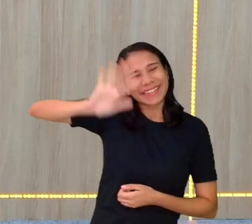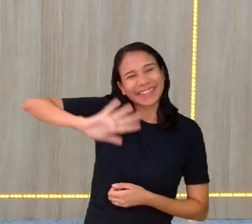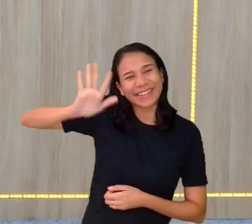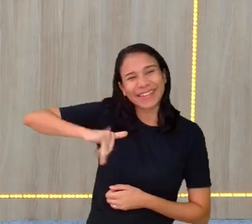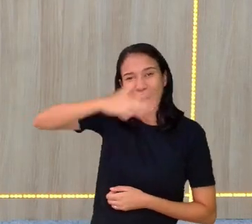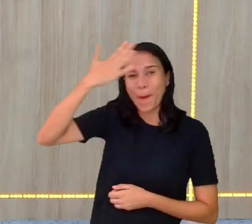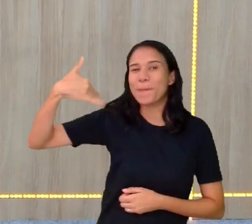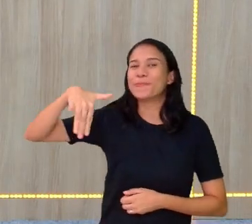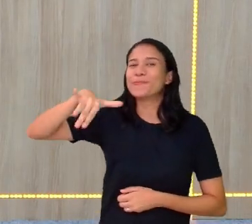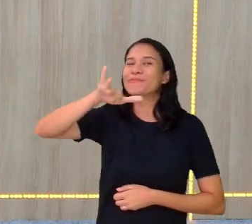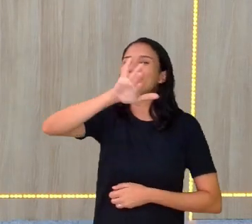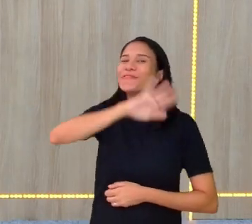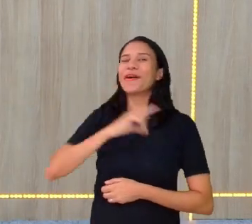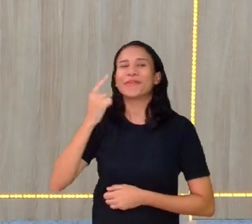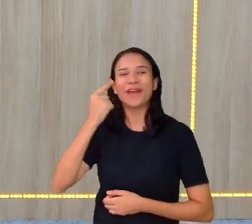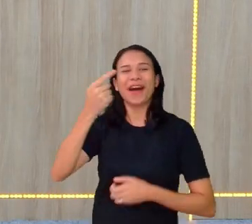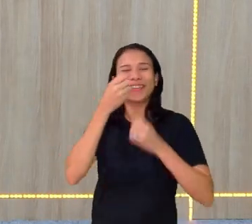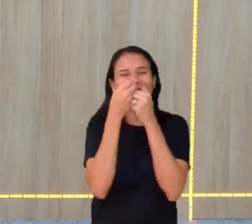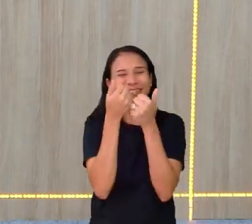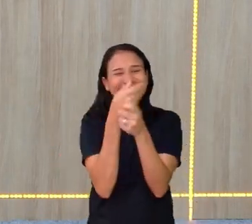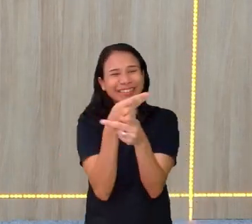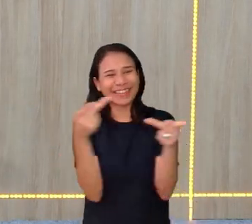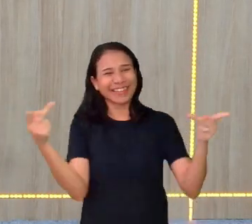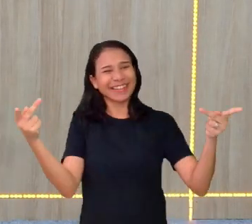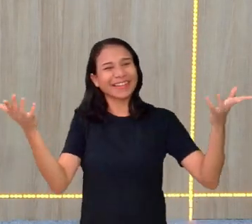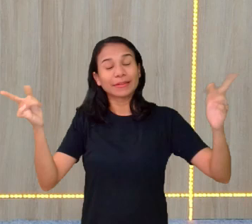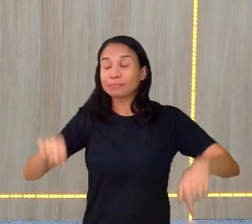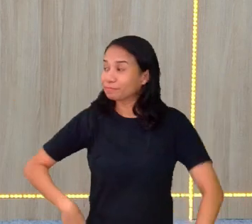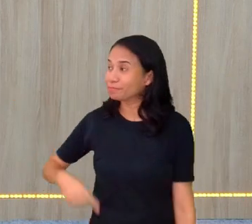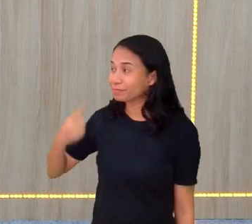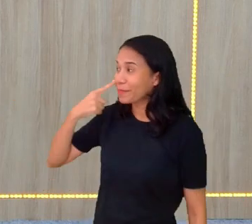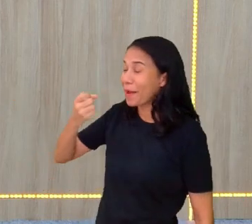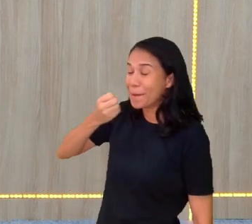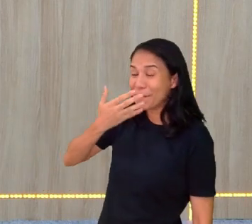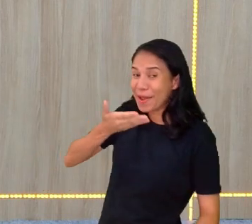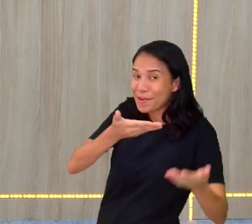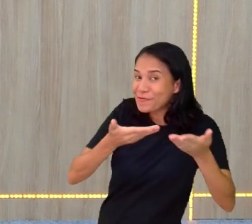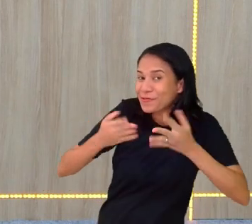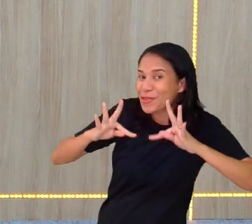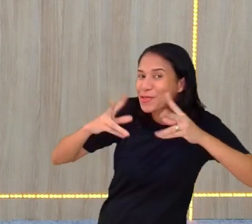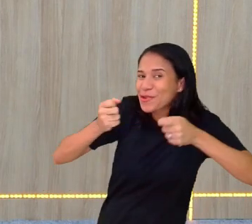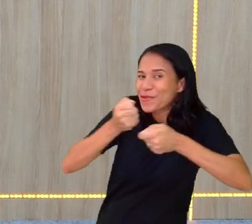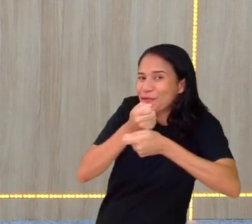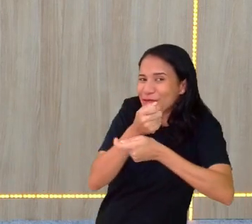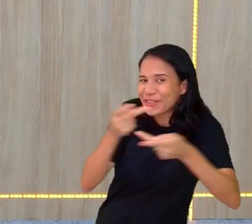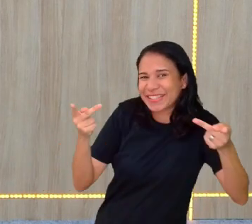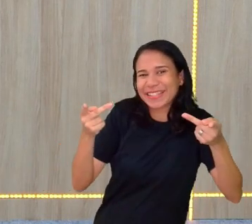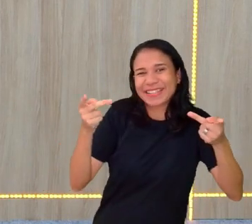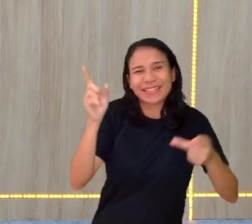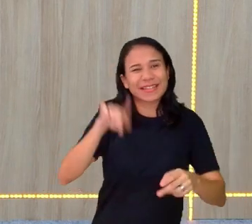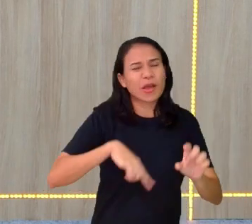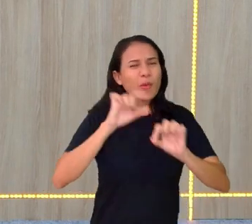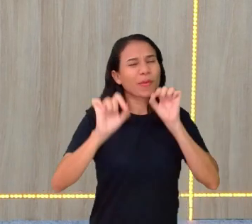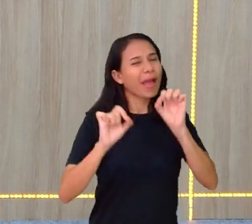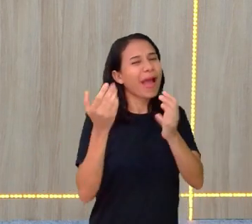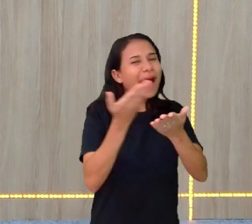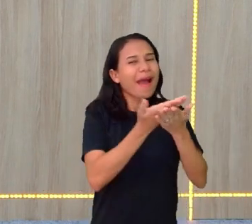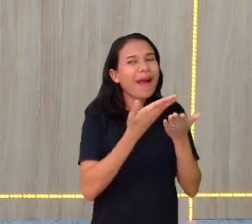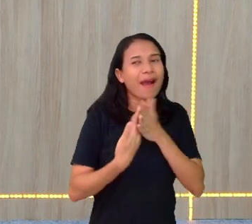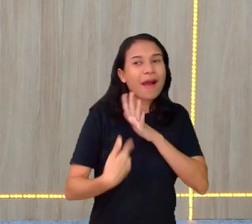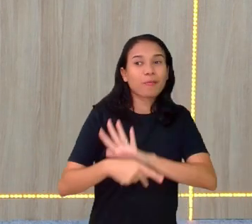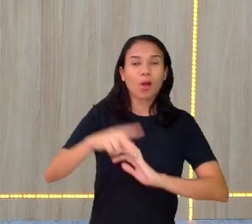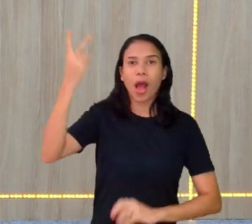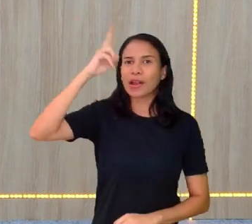Olá, meu povo! Tudo bem com vocês? Sejam todos e todas bem-vindos para mais uma aula